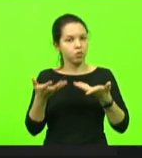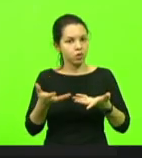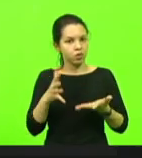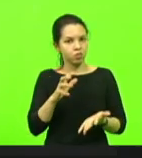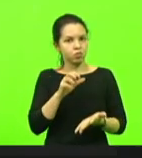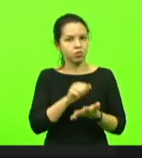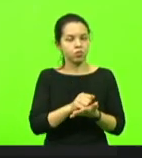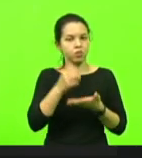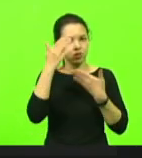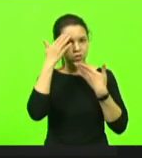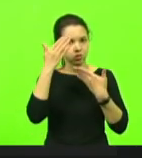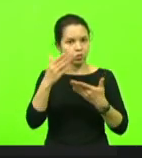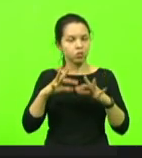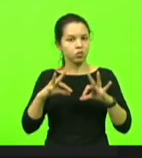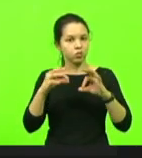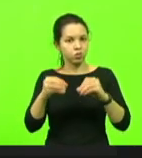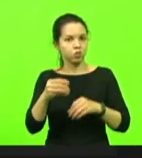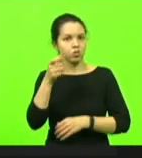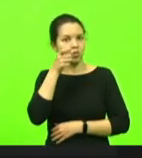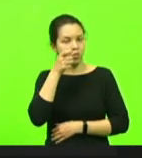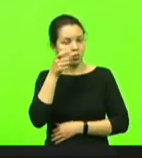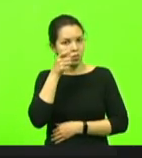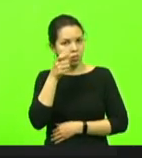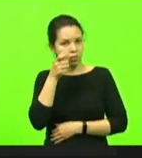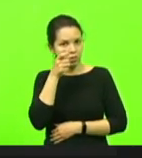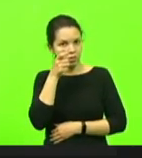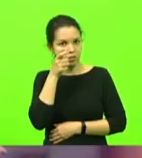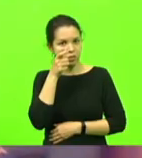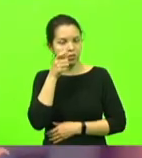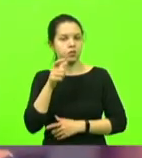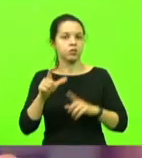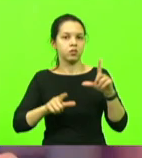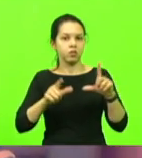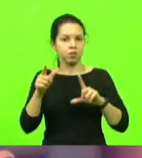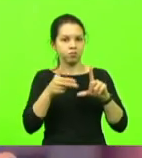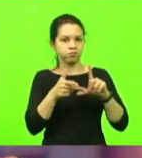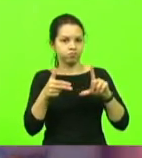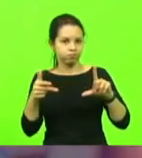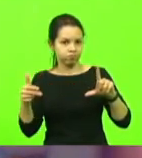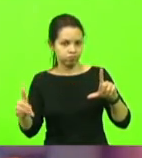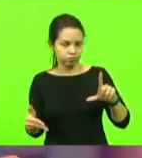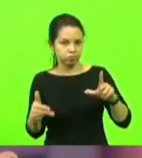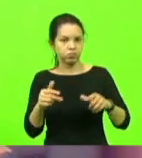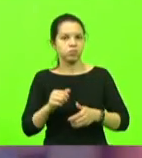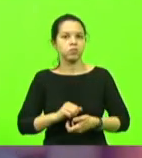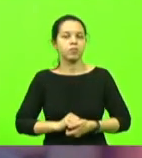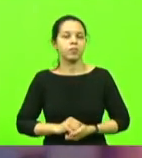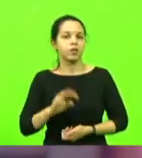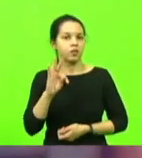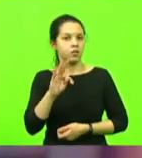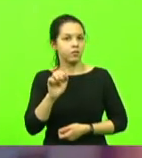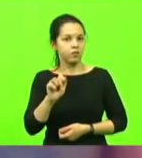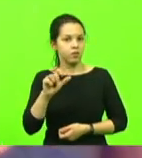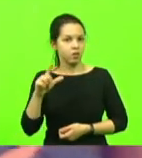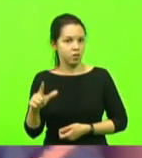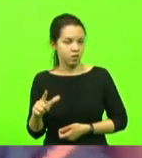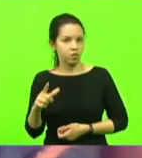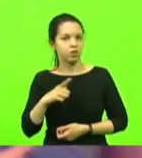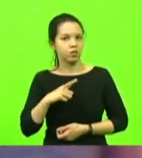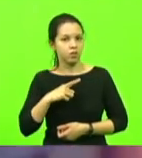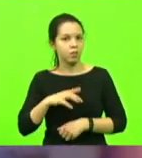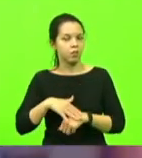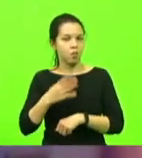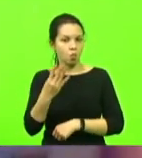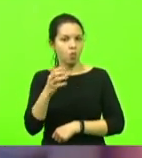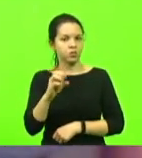agradecer a todos que estão acompanhando através dos canais da TVAL. Nós tínhamos até há pouco mais de 400 pessoas